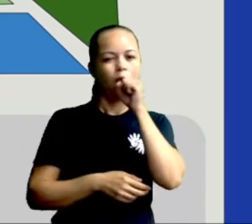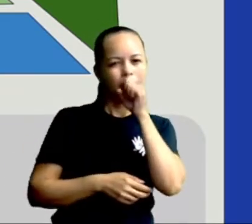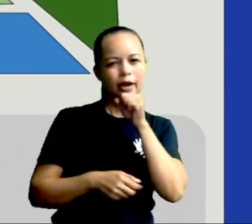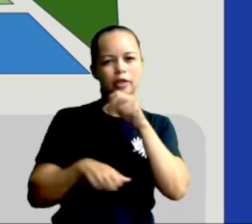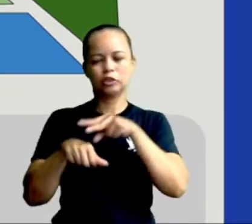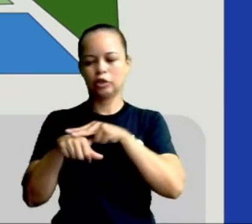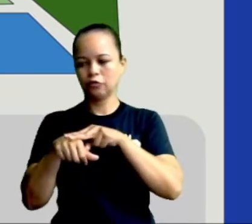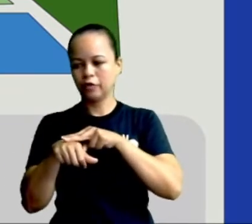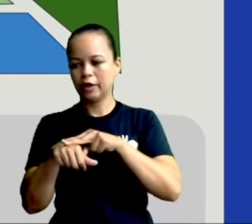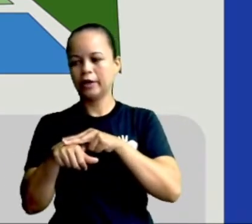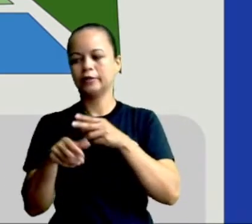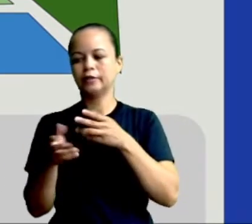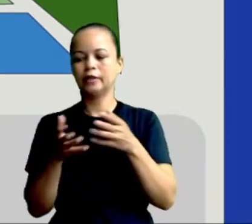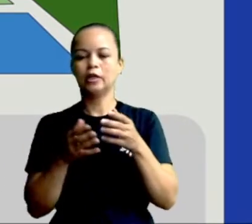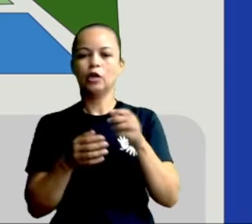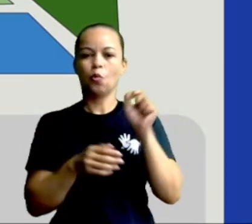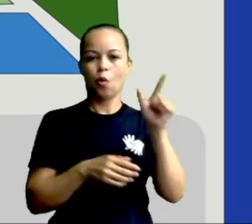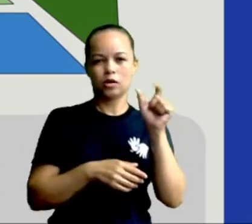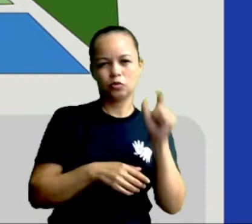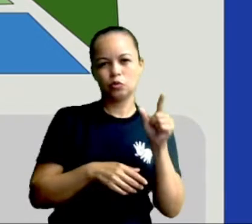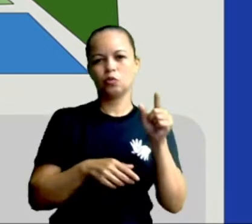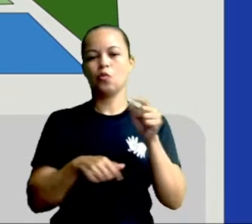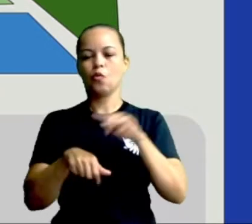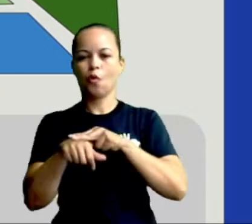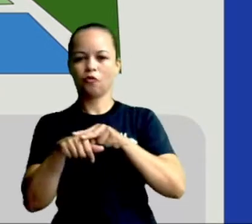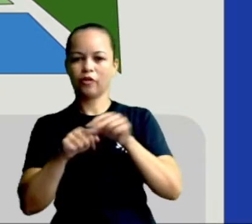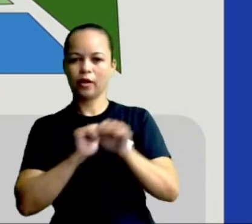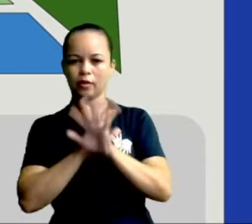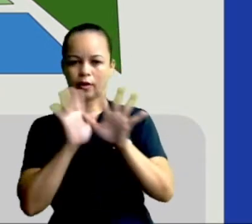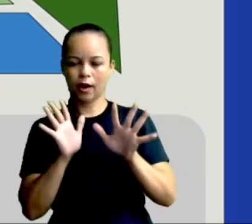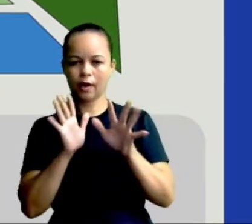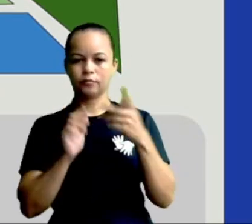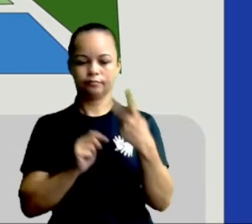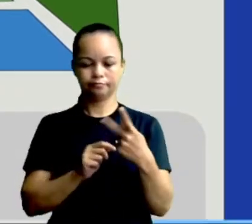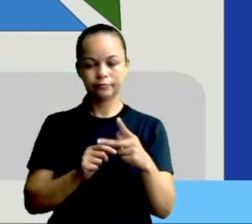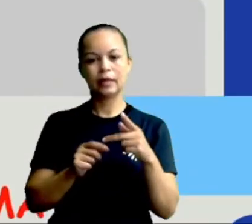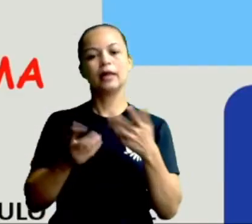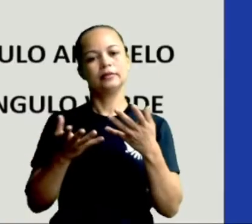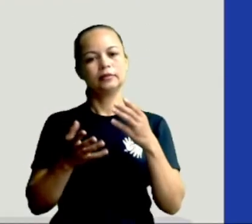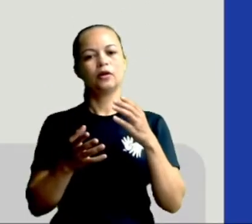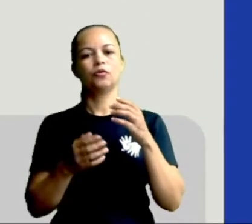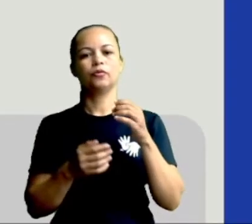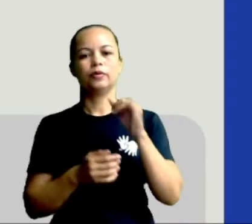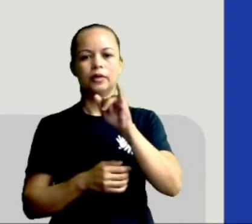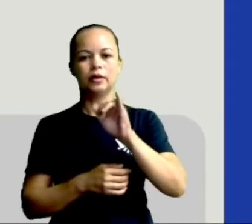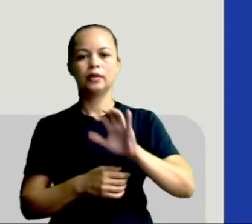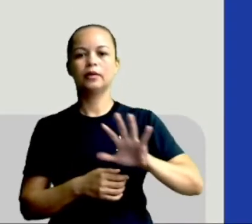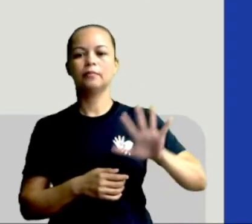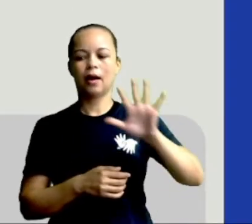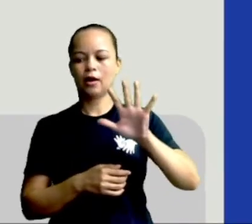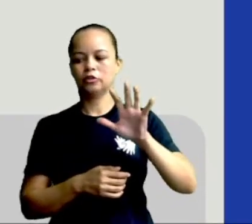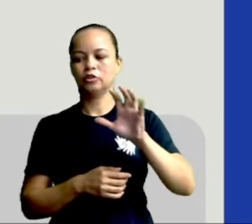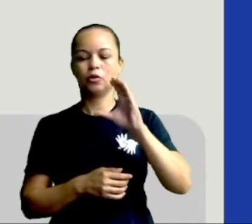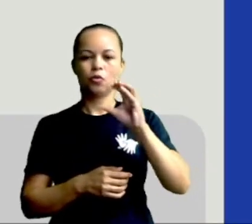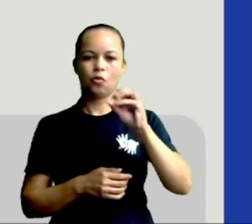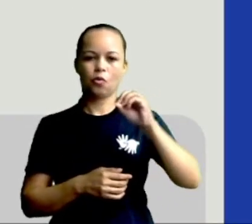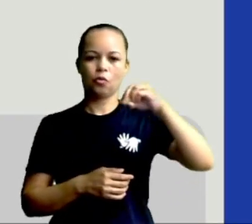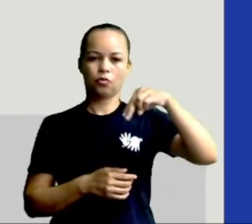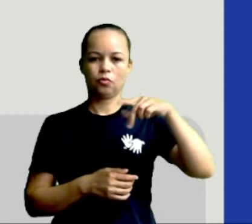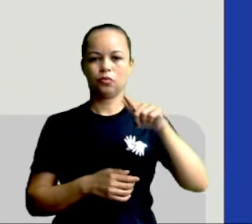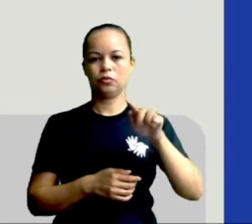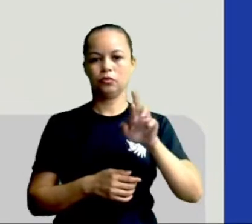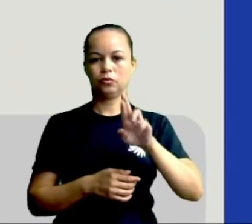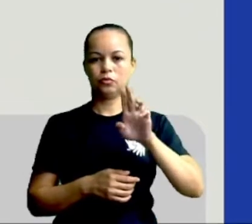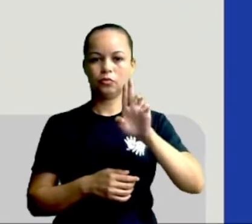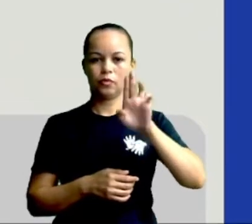com verde, o azul com verde claro, eles são figuras congruentes. A gente pode perceber que